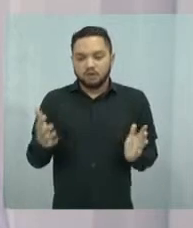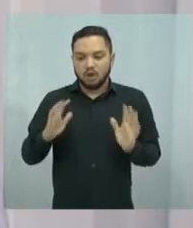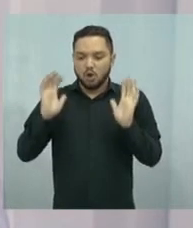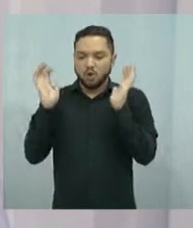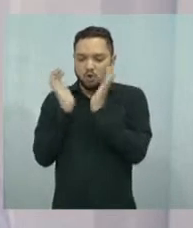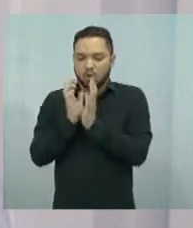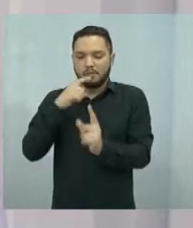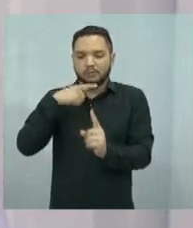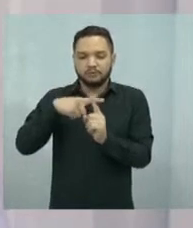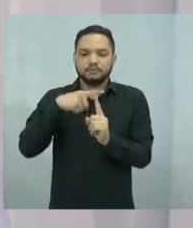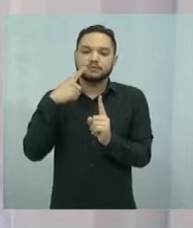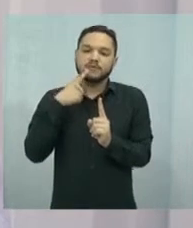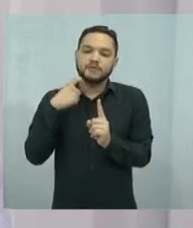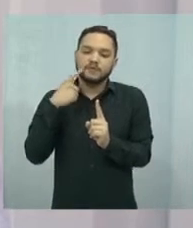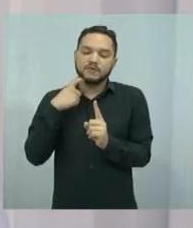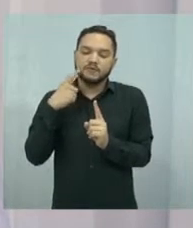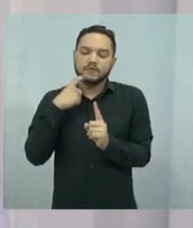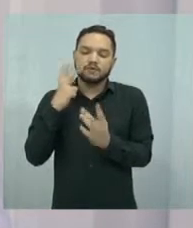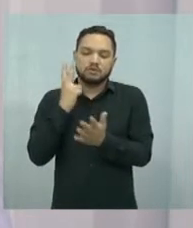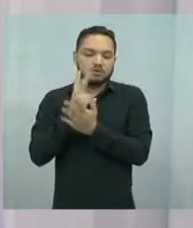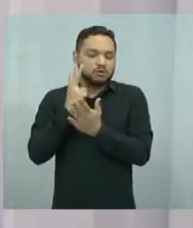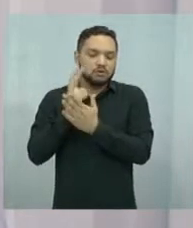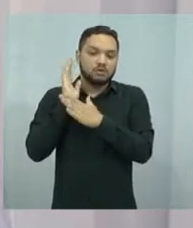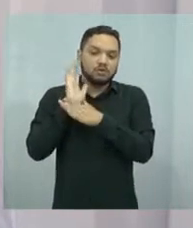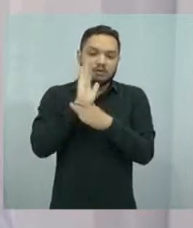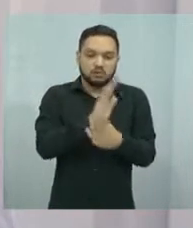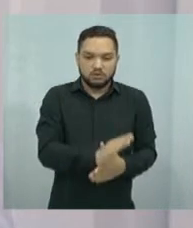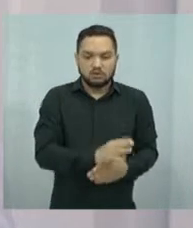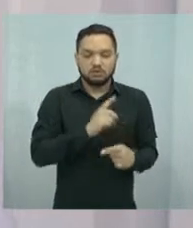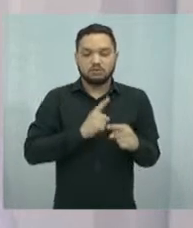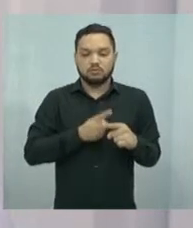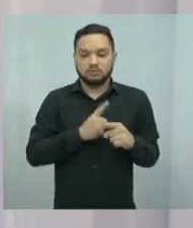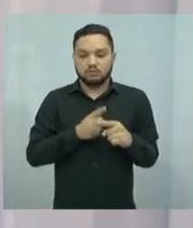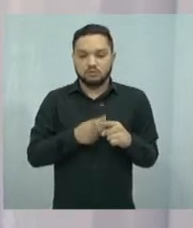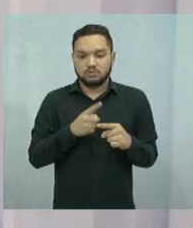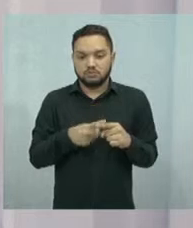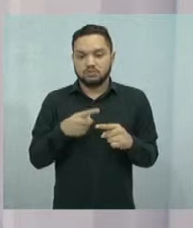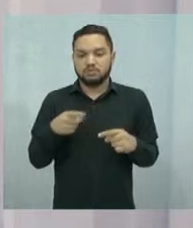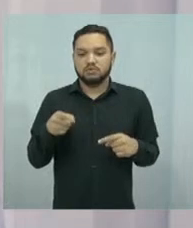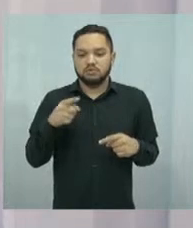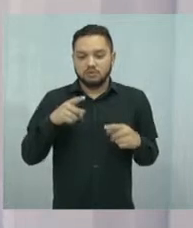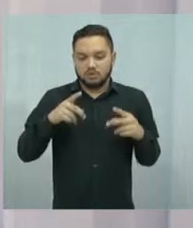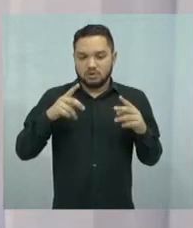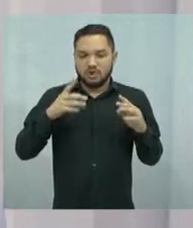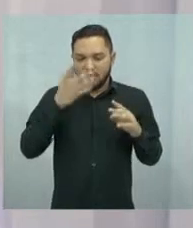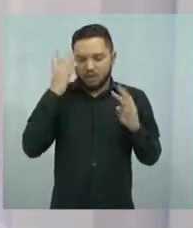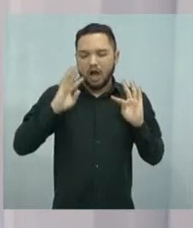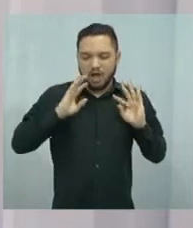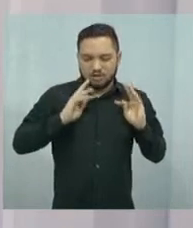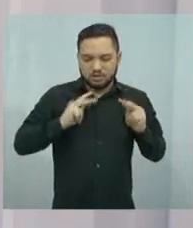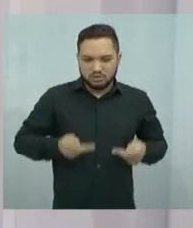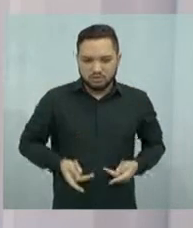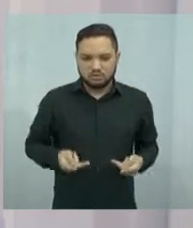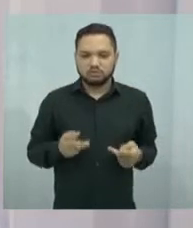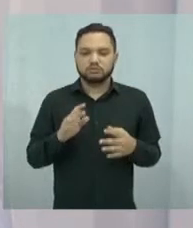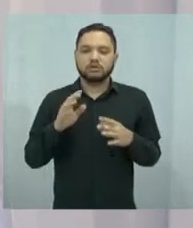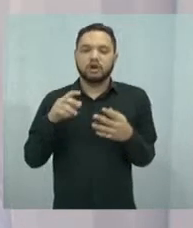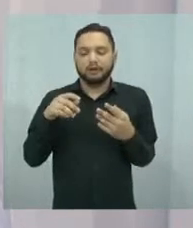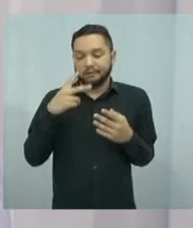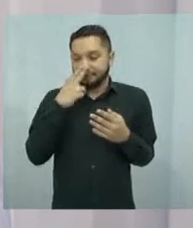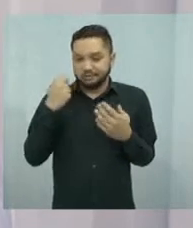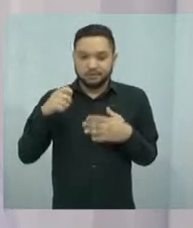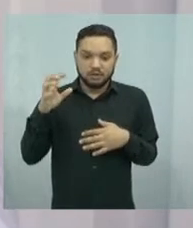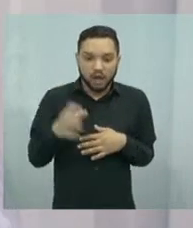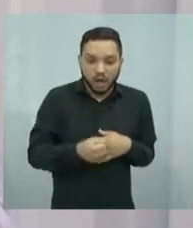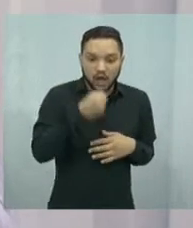a última a sair. Porque nós entendemos que a ação humanitária, ela precisa ser vista como um todo. É o trabalho do resgate,